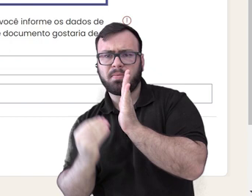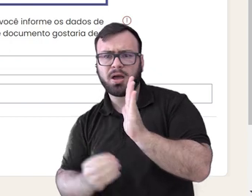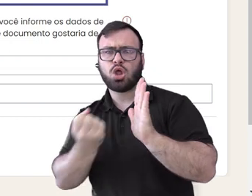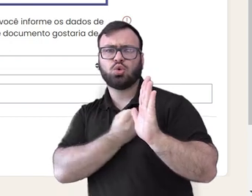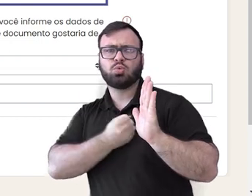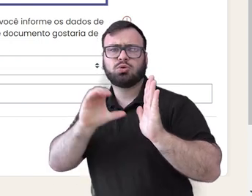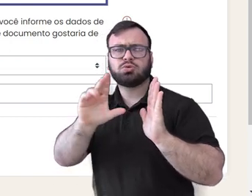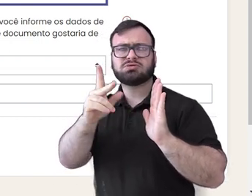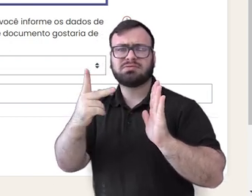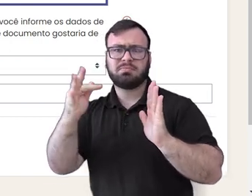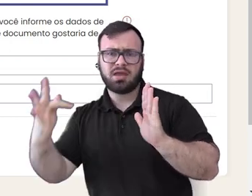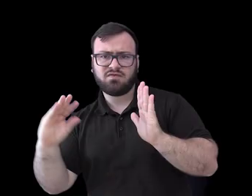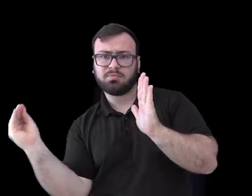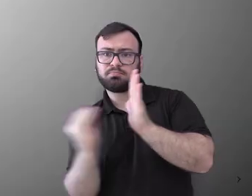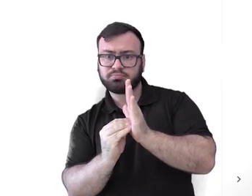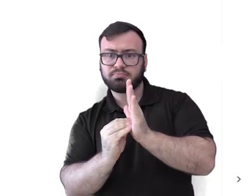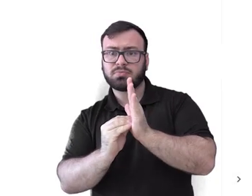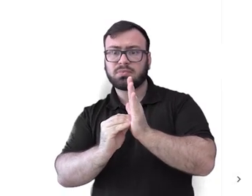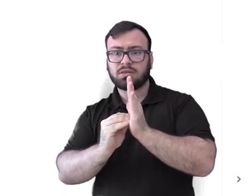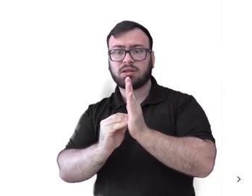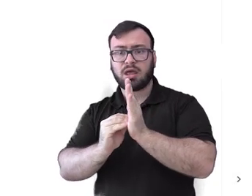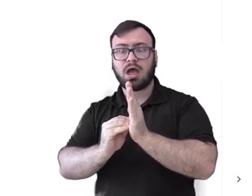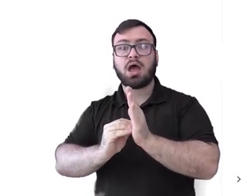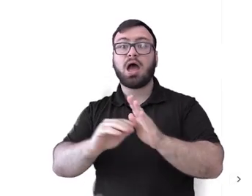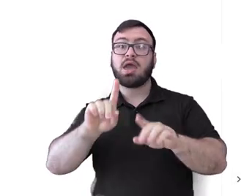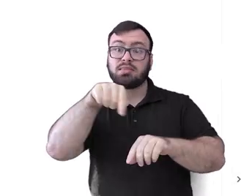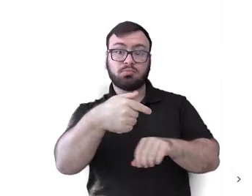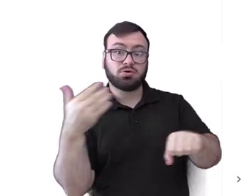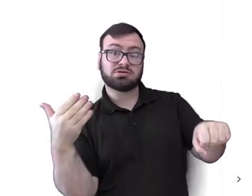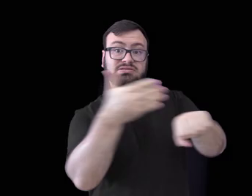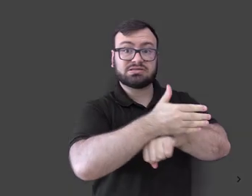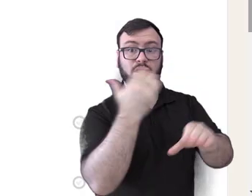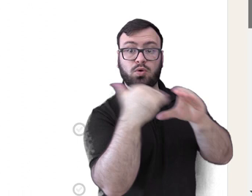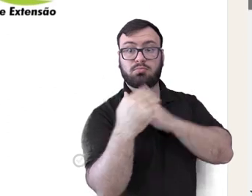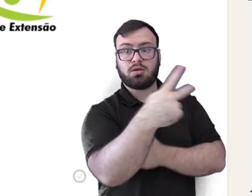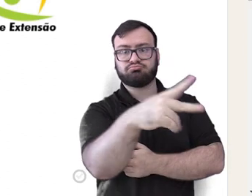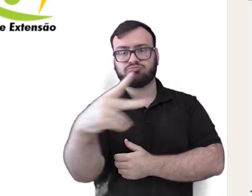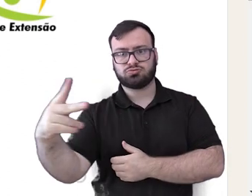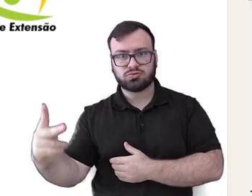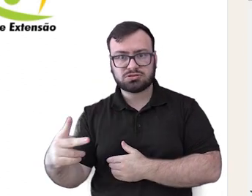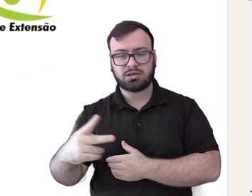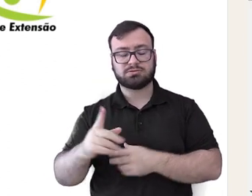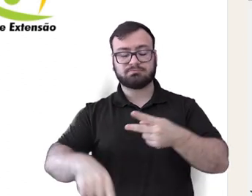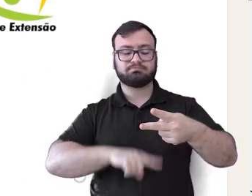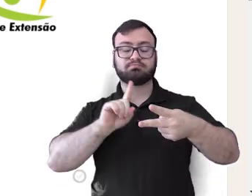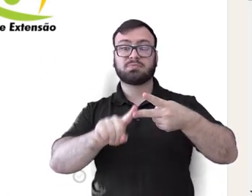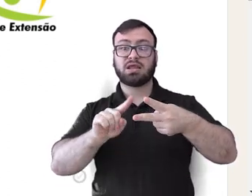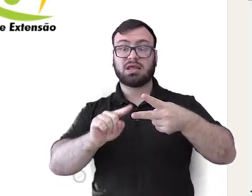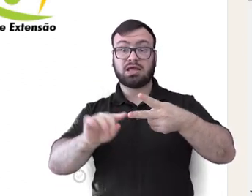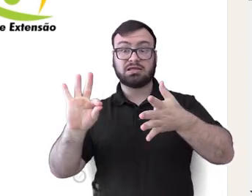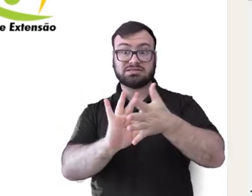colocando CPF clicar no link recebido no seu e-mail em segundo lugar